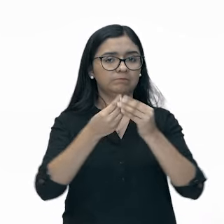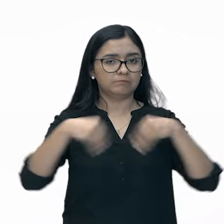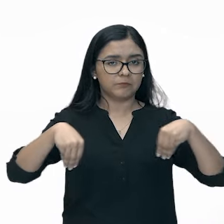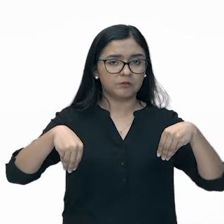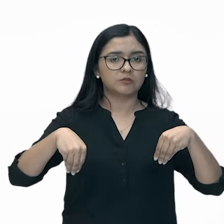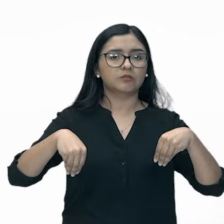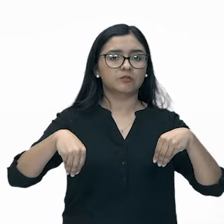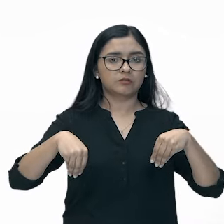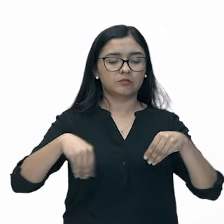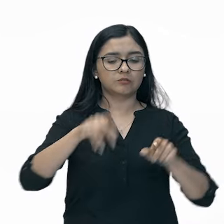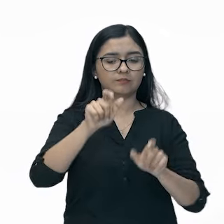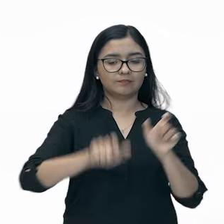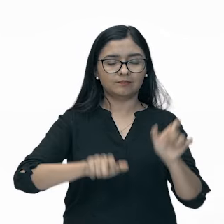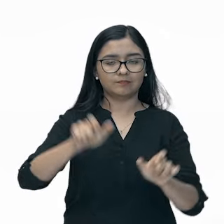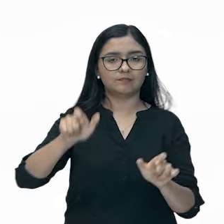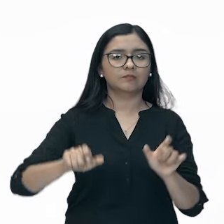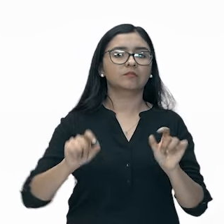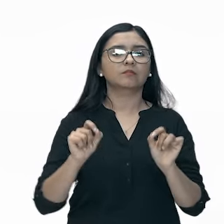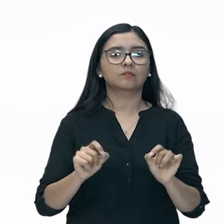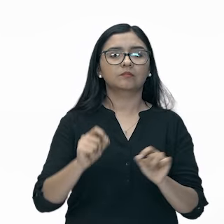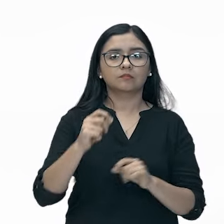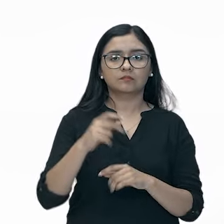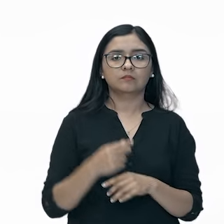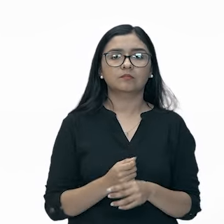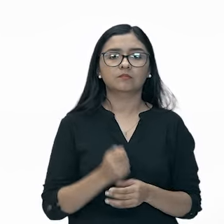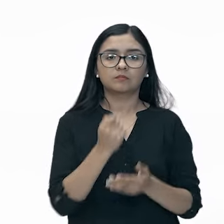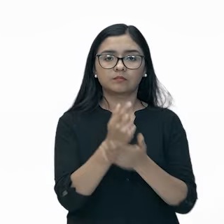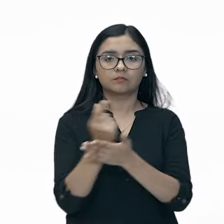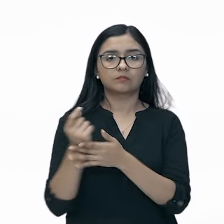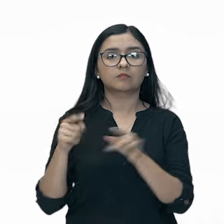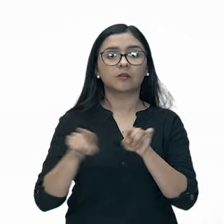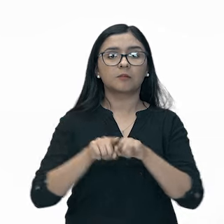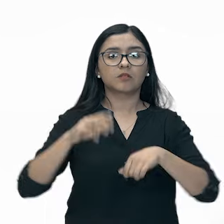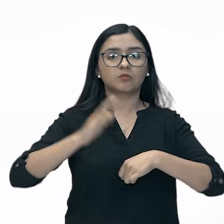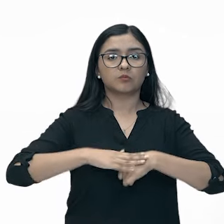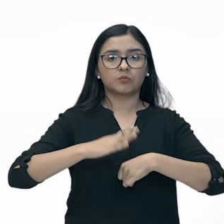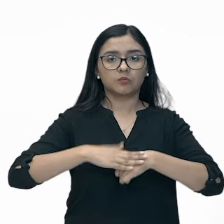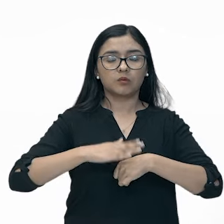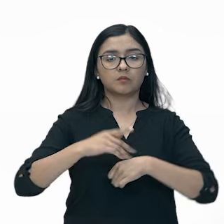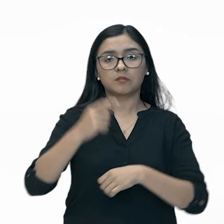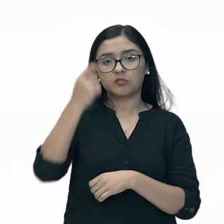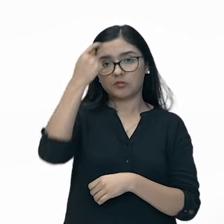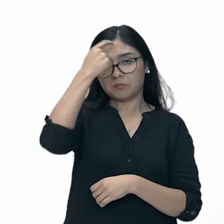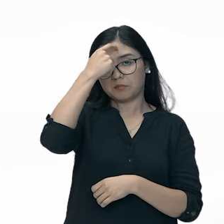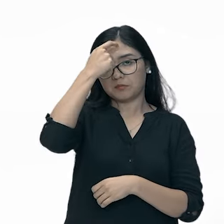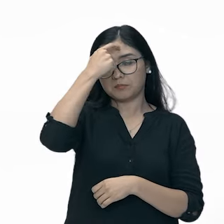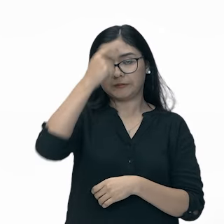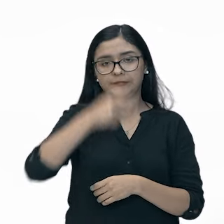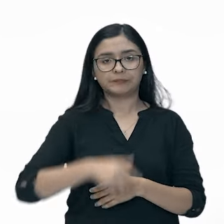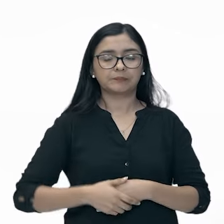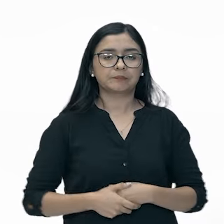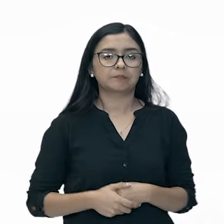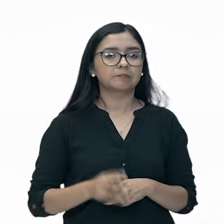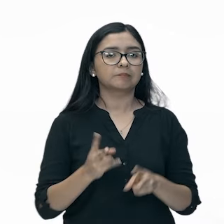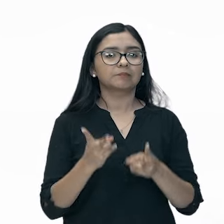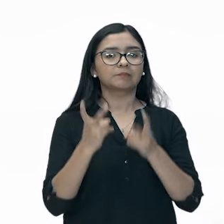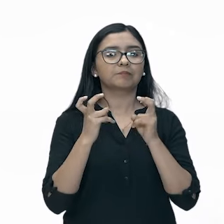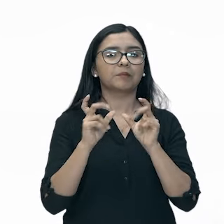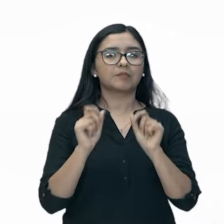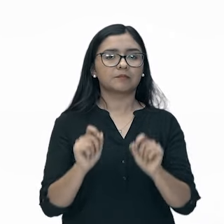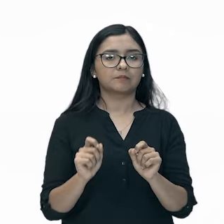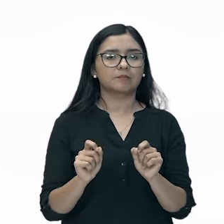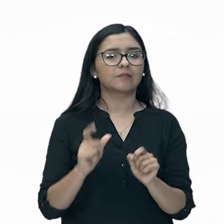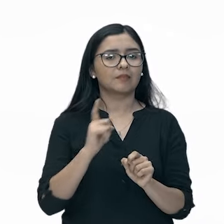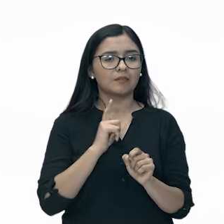suas tendências de compra e sua independência de pensamento veja bem eu mudei